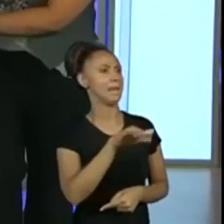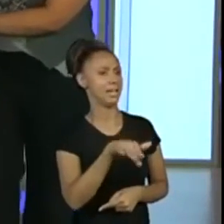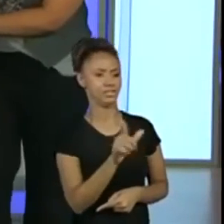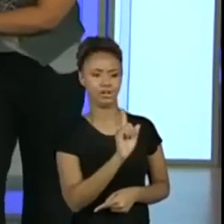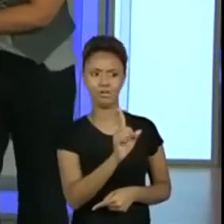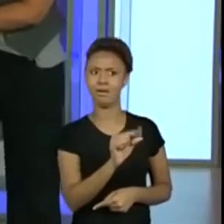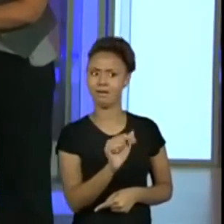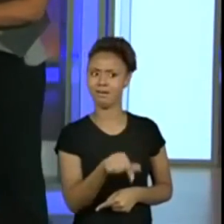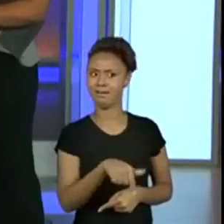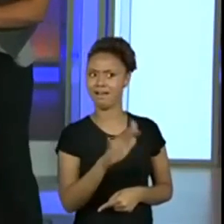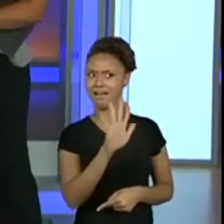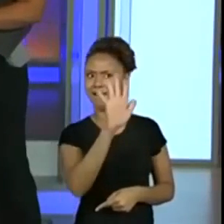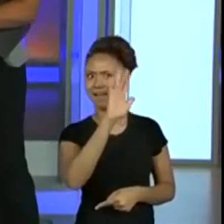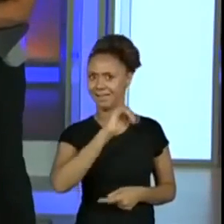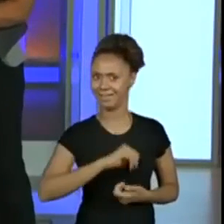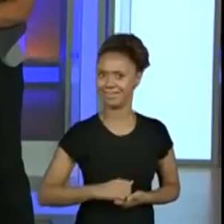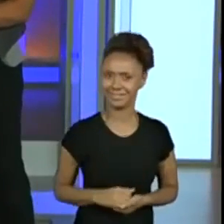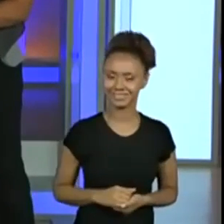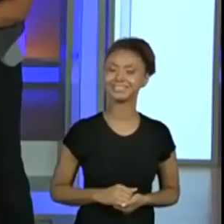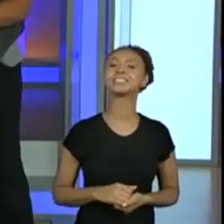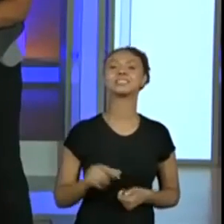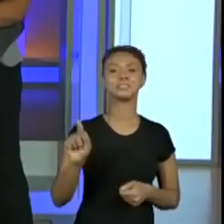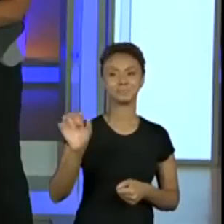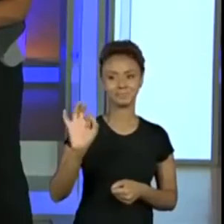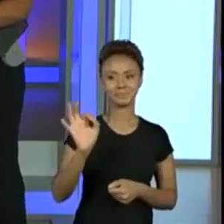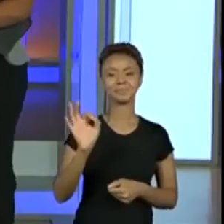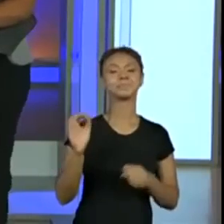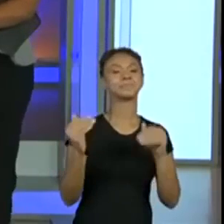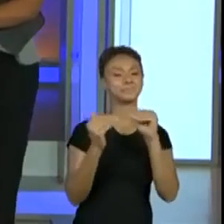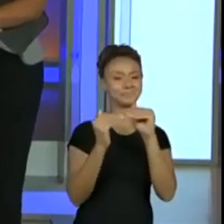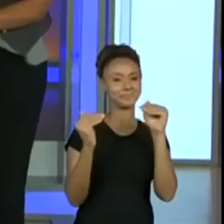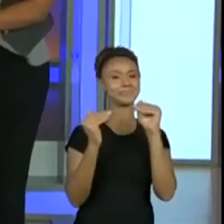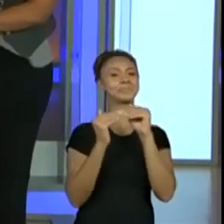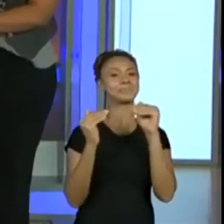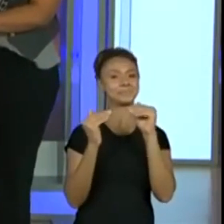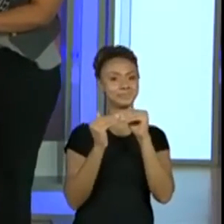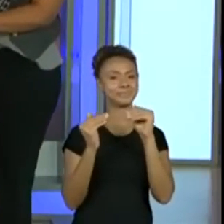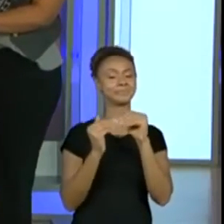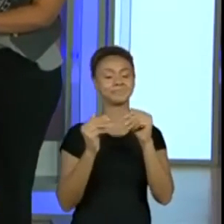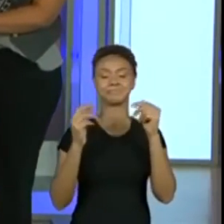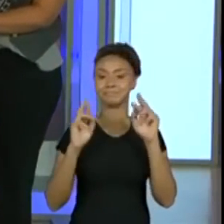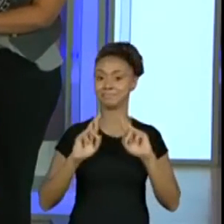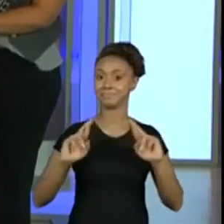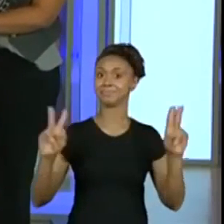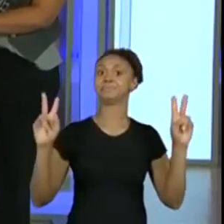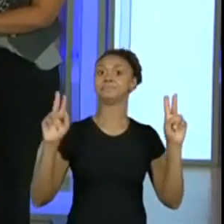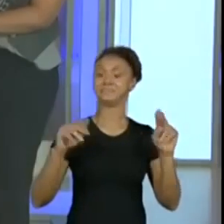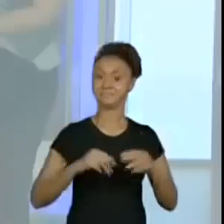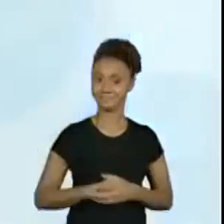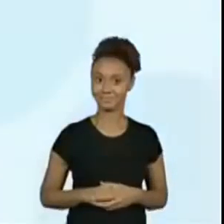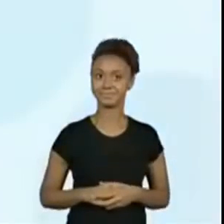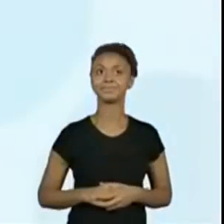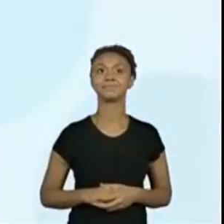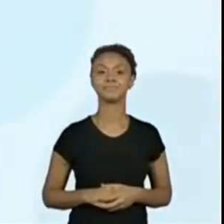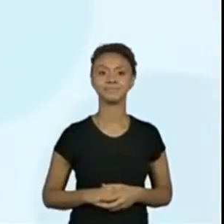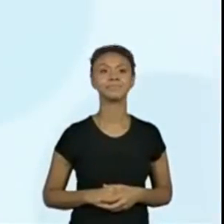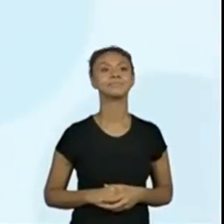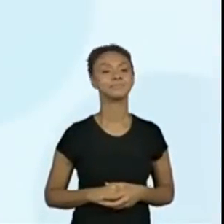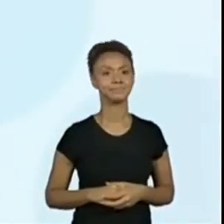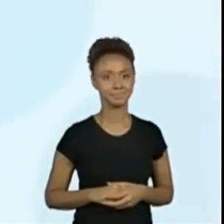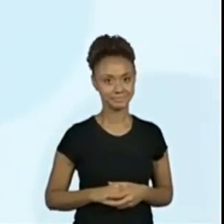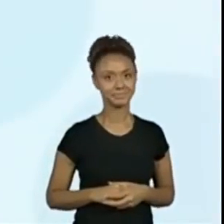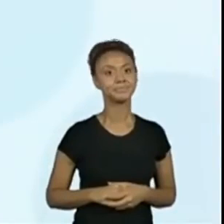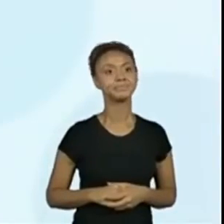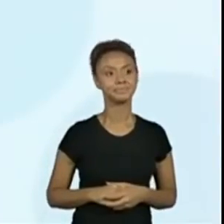hein? Concordo, Pro, está muito carinho. Eles não são equivalentes. Por enquanto, se eu fosse comprar lá nos mercadinhos